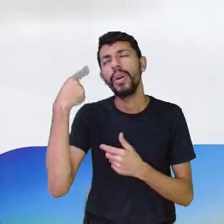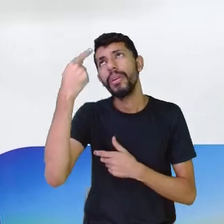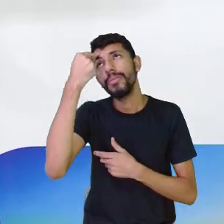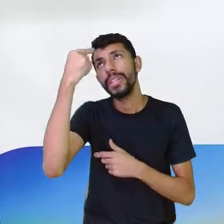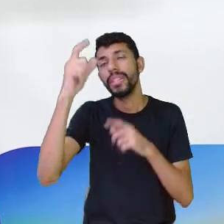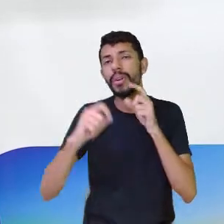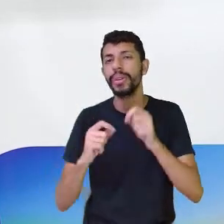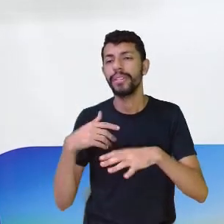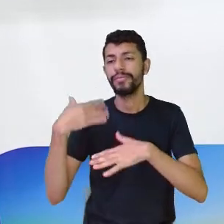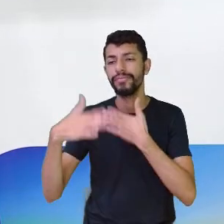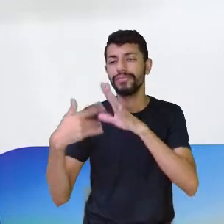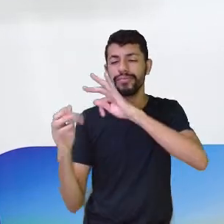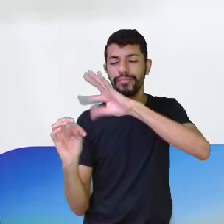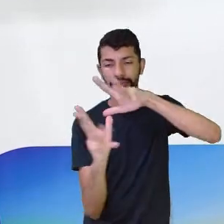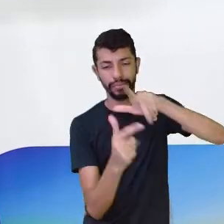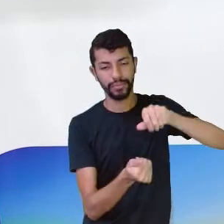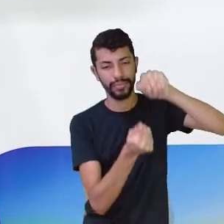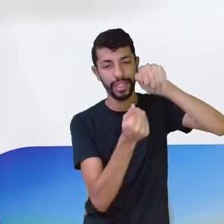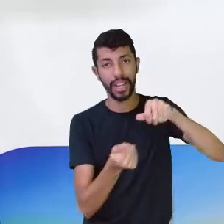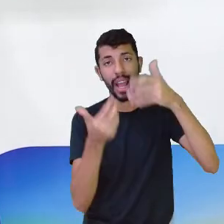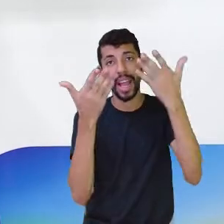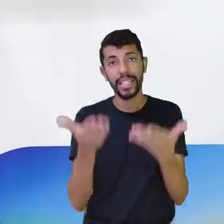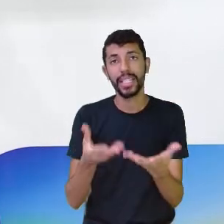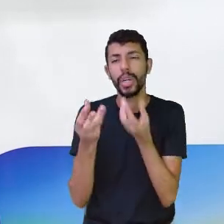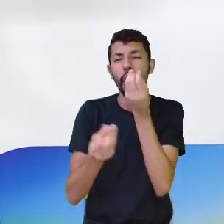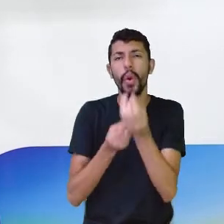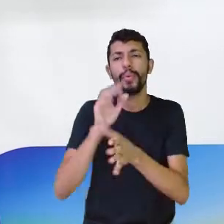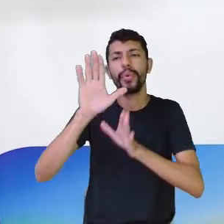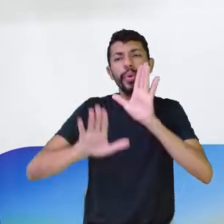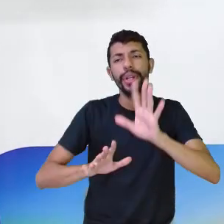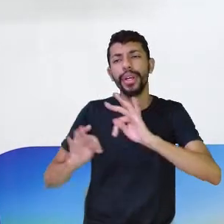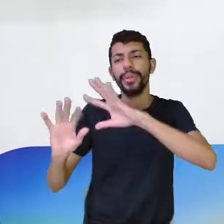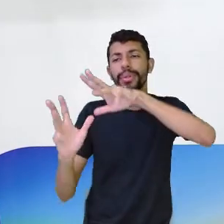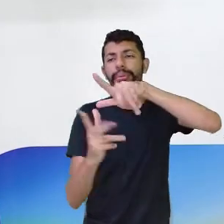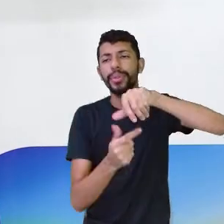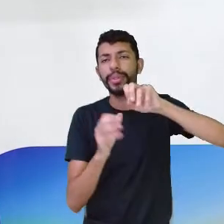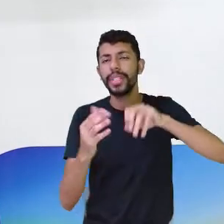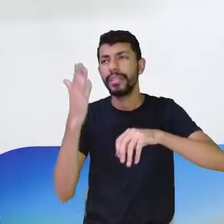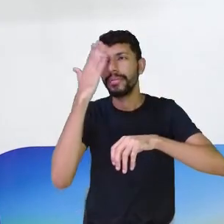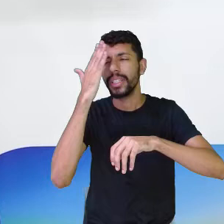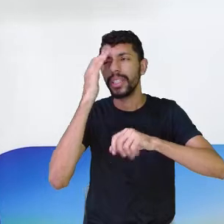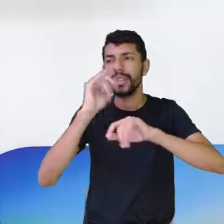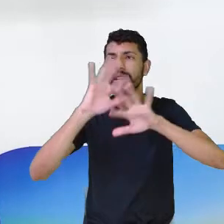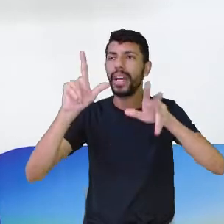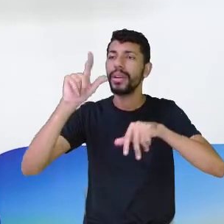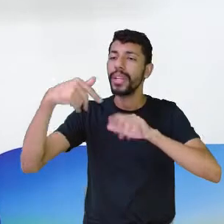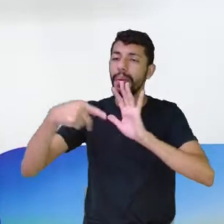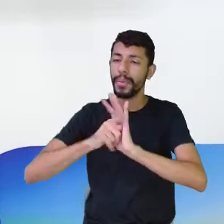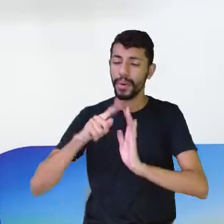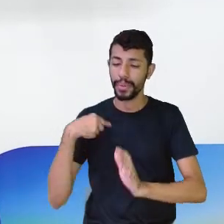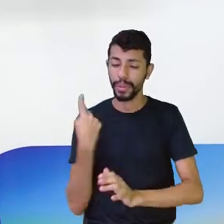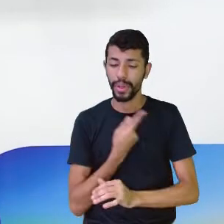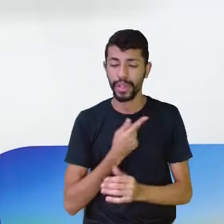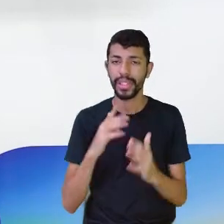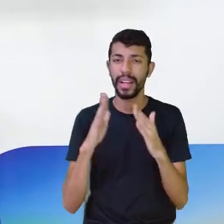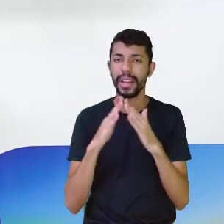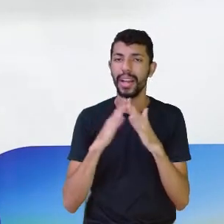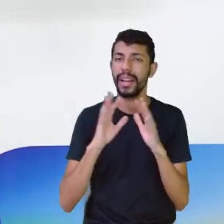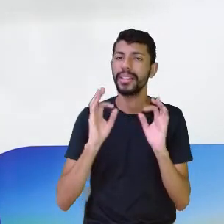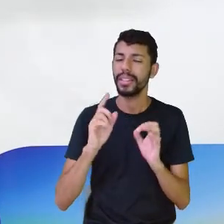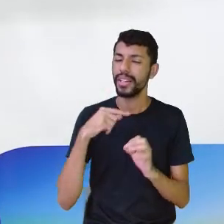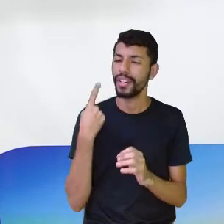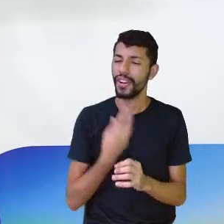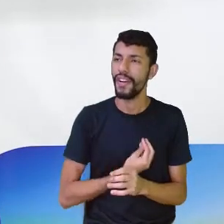de sustentabilidade assim, cuidando do nosso planeta, sabendo que ele é a nossa casa. Nós vivemos nele,